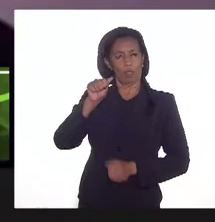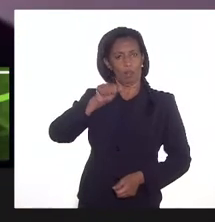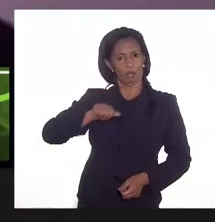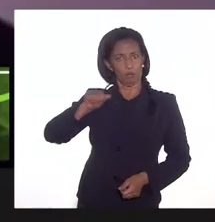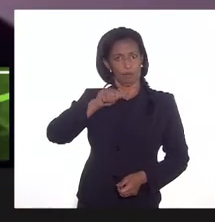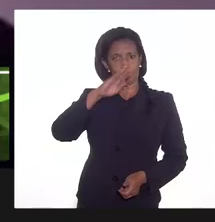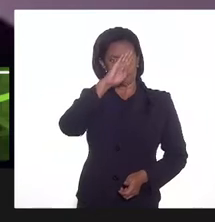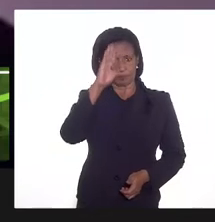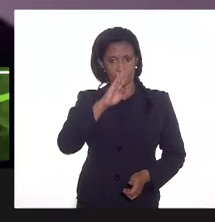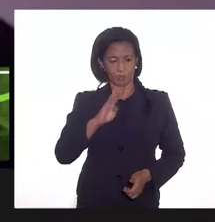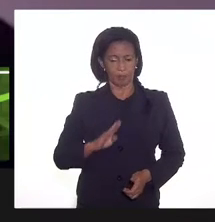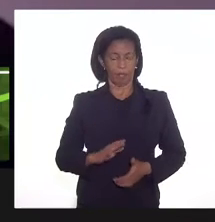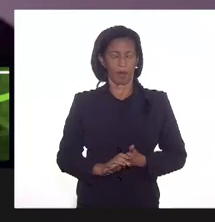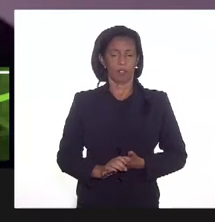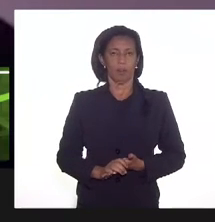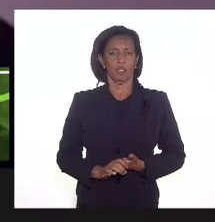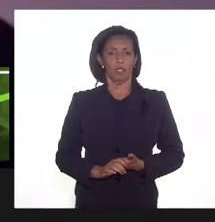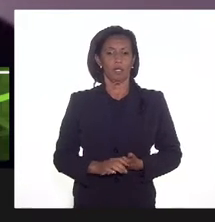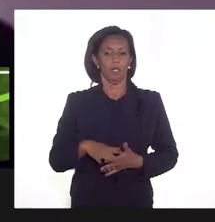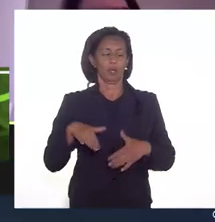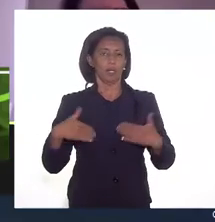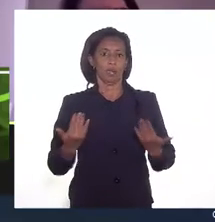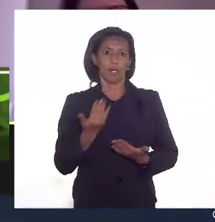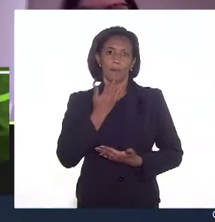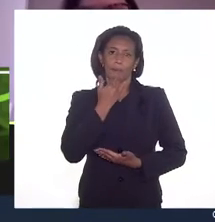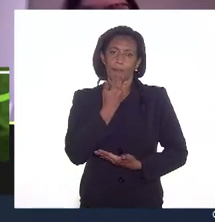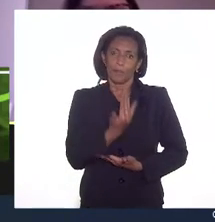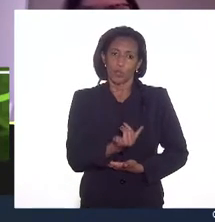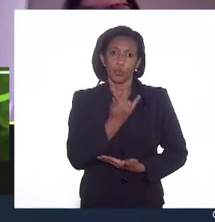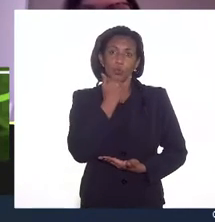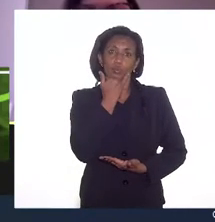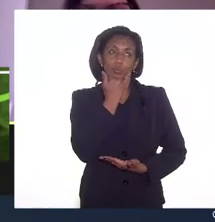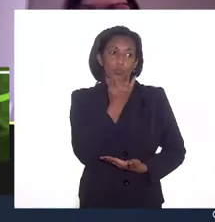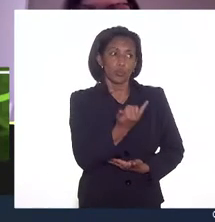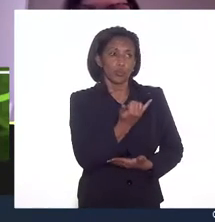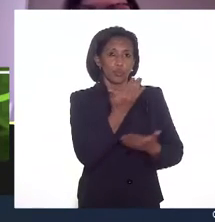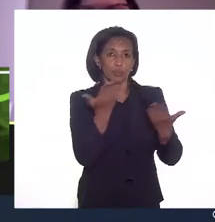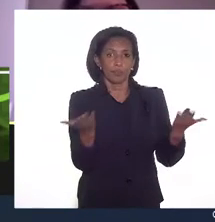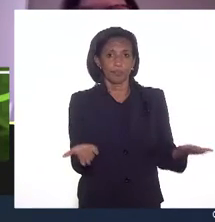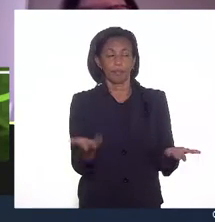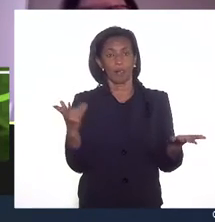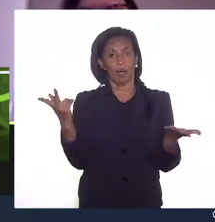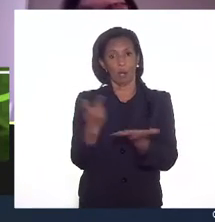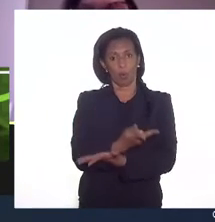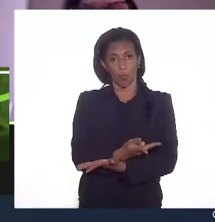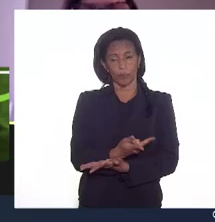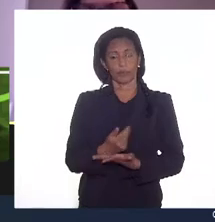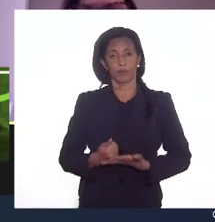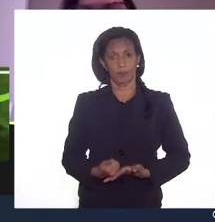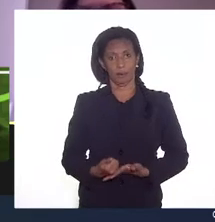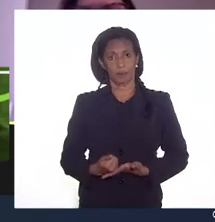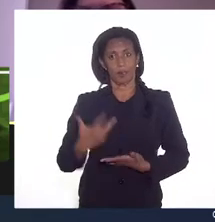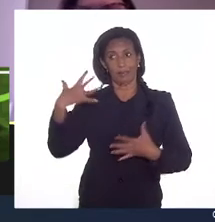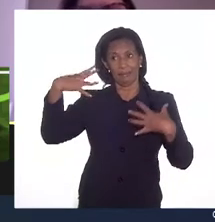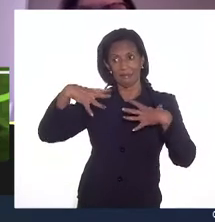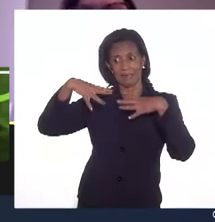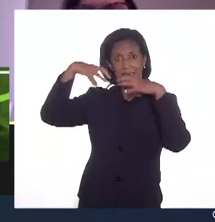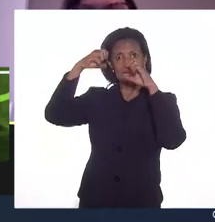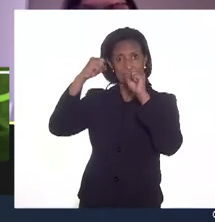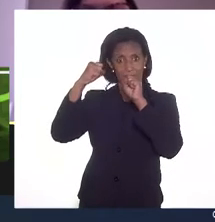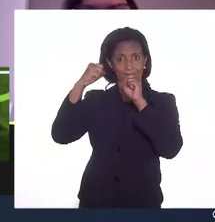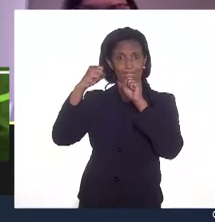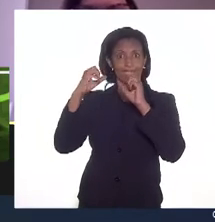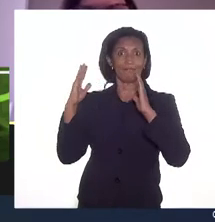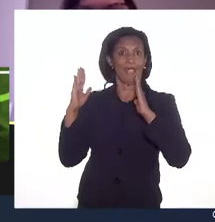brasileira de gestão cultural e ela me pediu então para pedir desculpas a vocês mas realmente aconteceu isso deu uma pane de luz